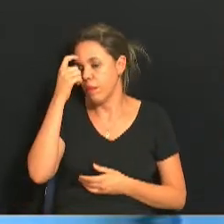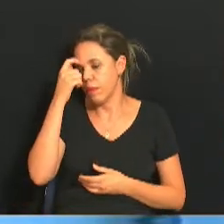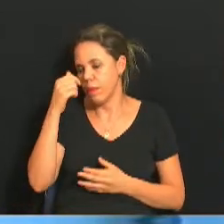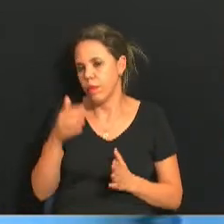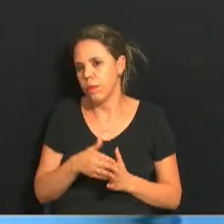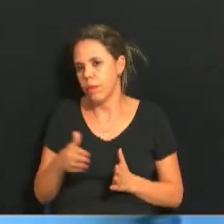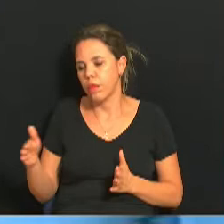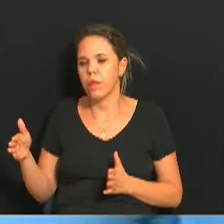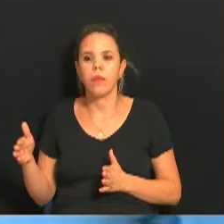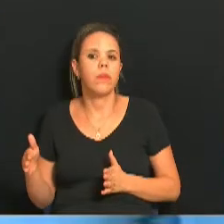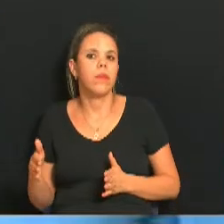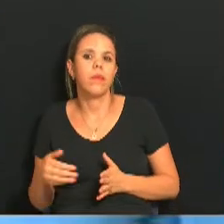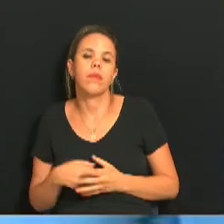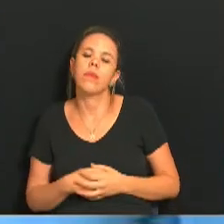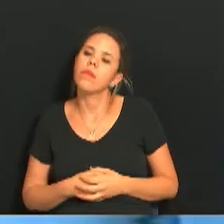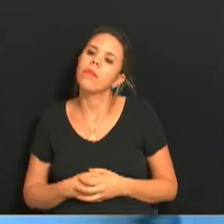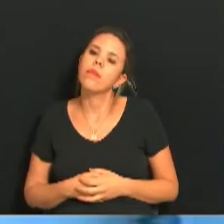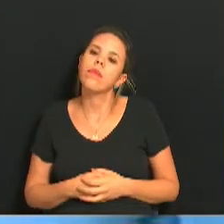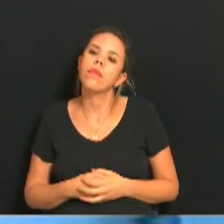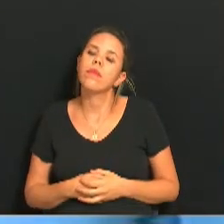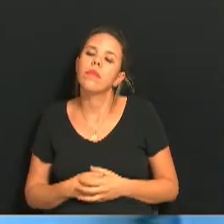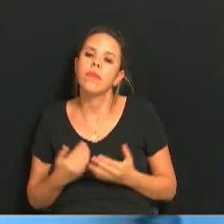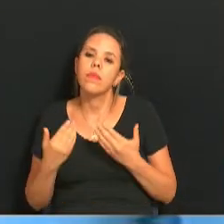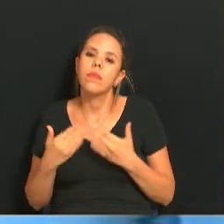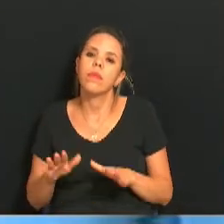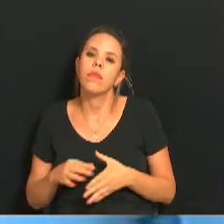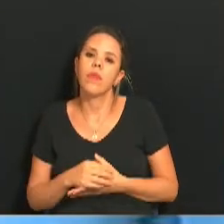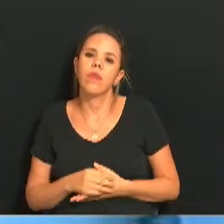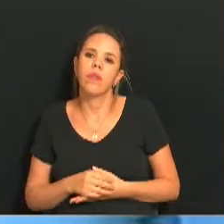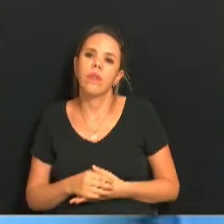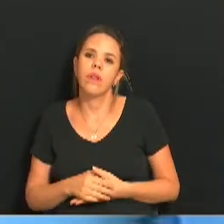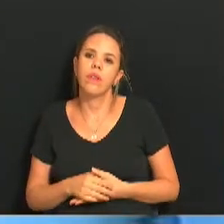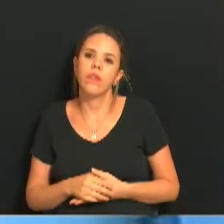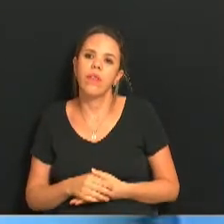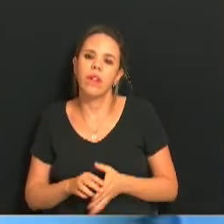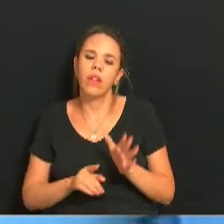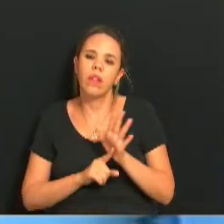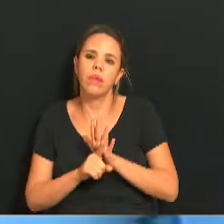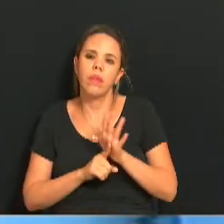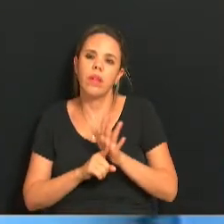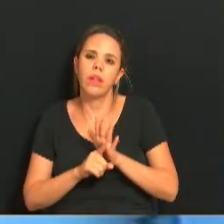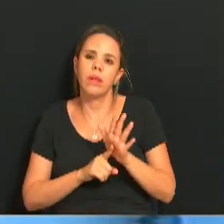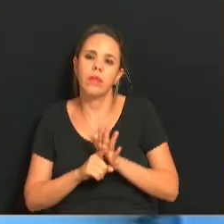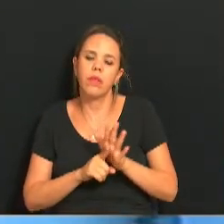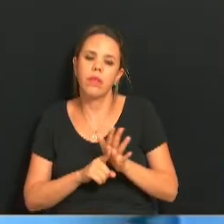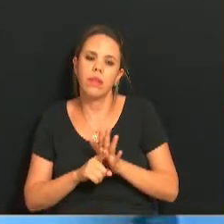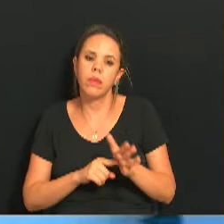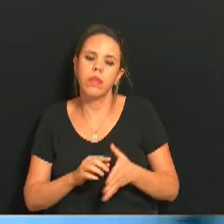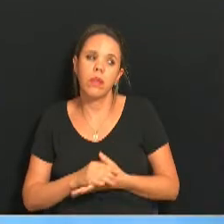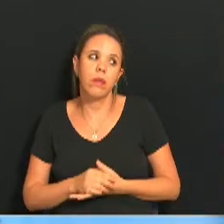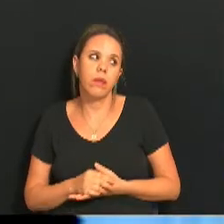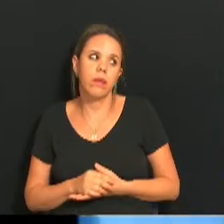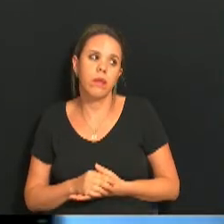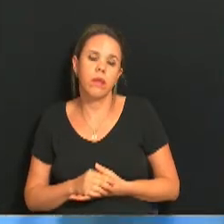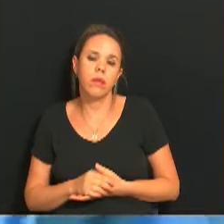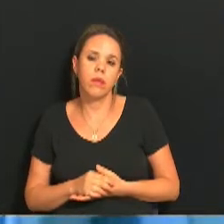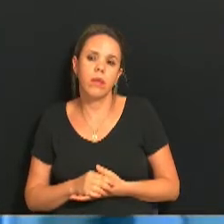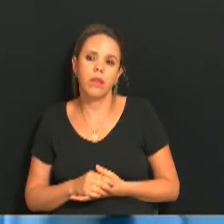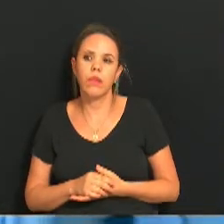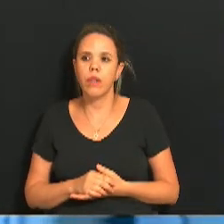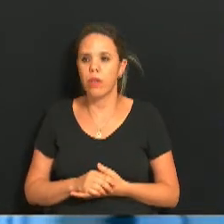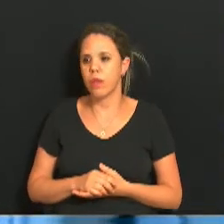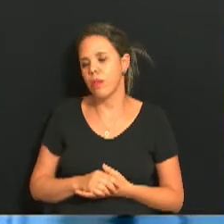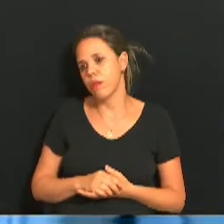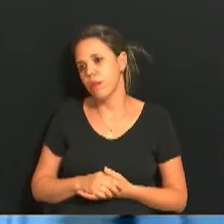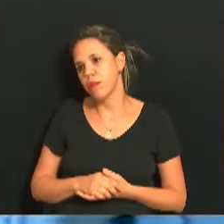rito processual é abertura do processo de pagamento 30 não tem um processo de tombamento